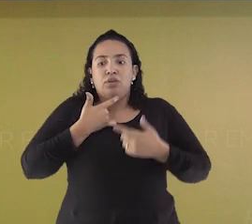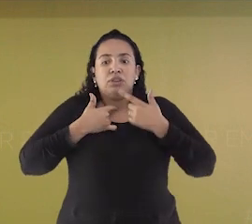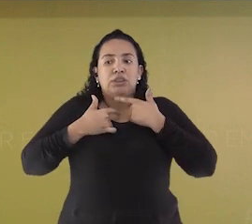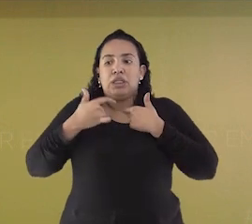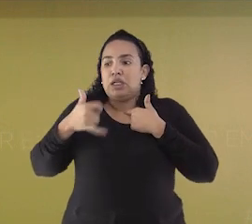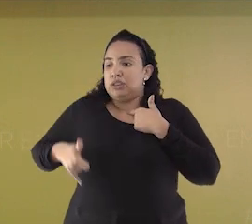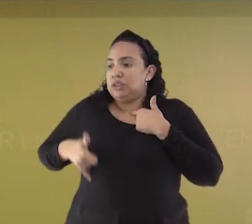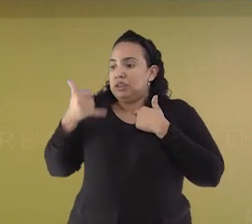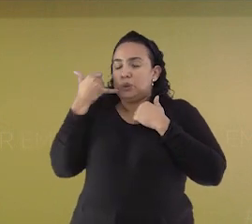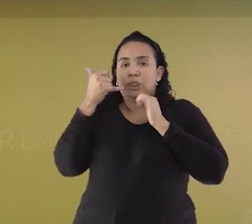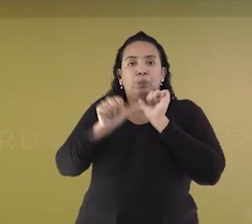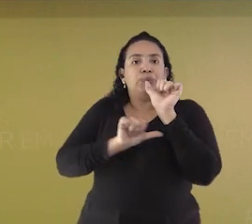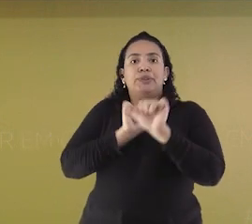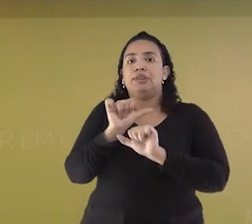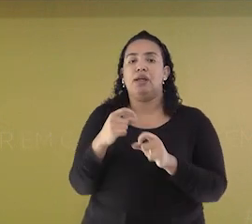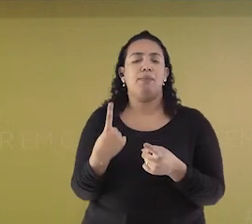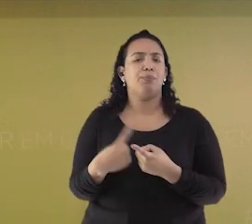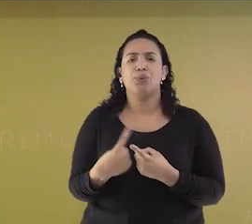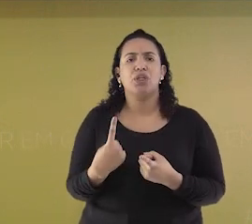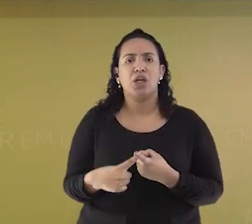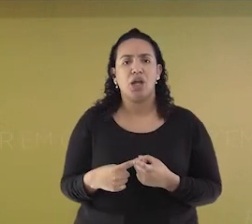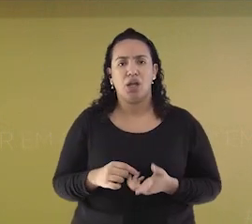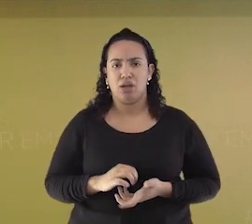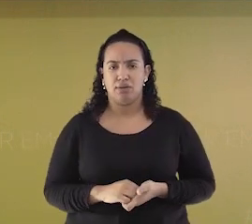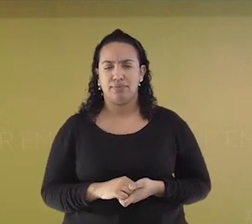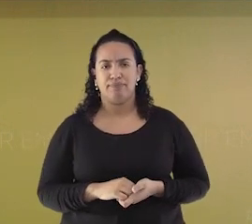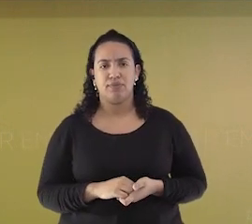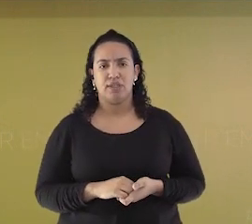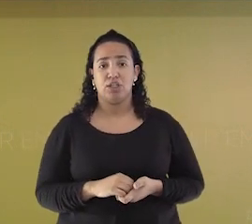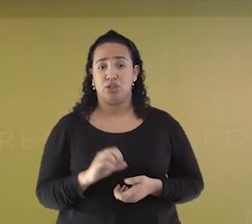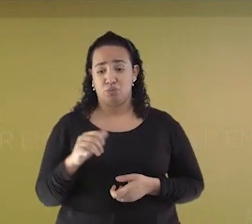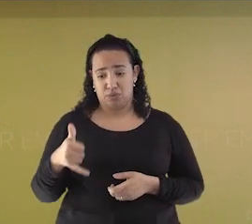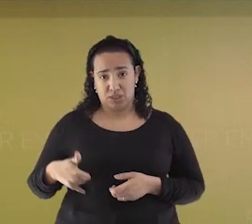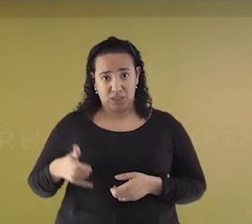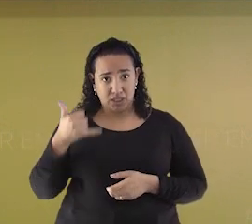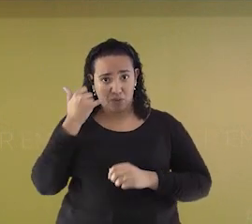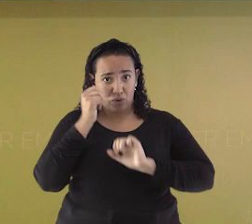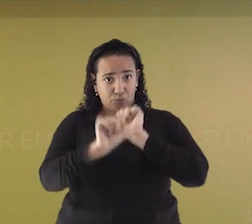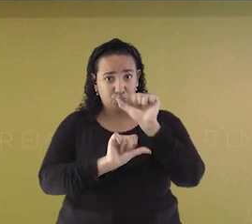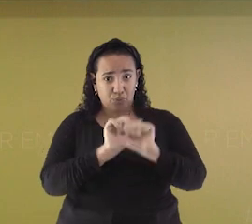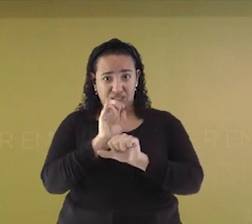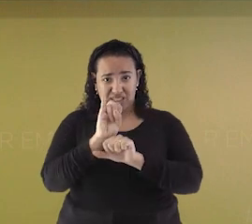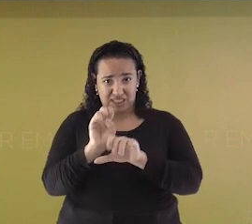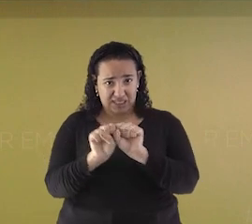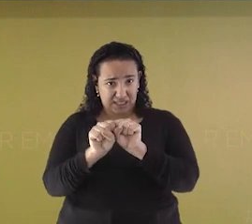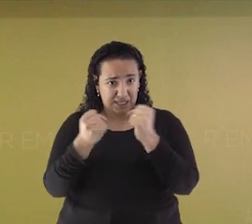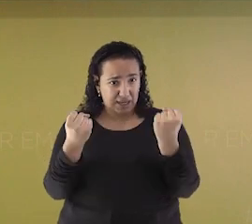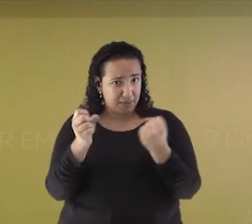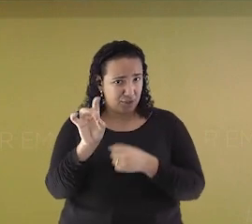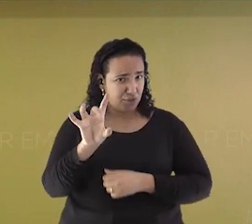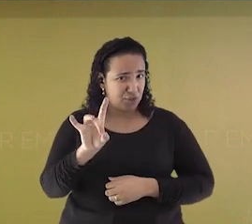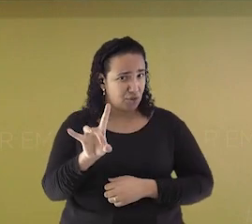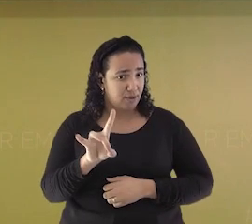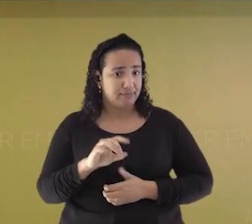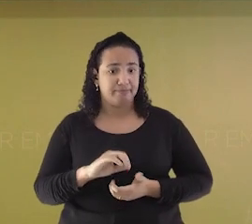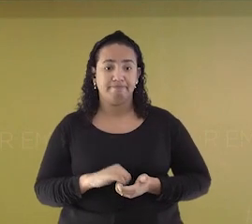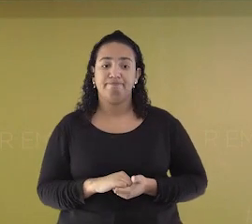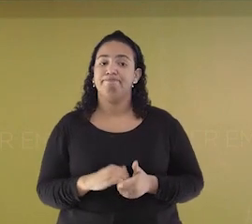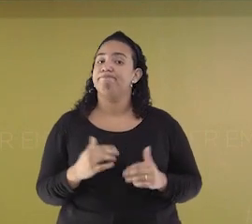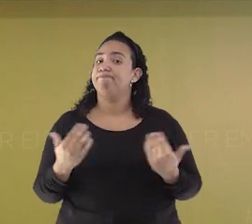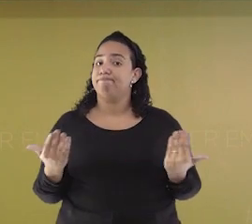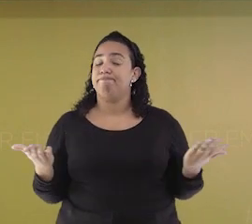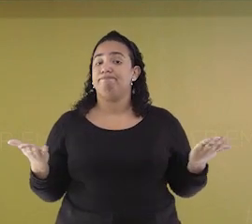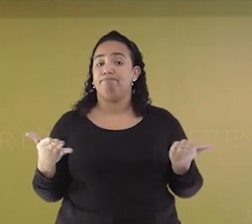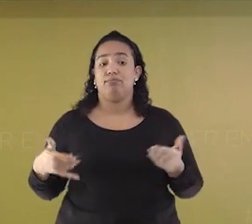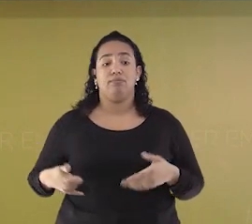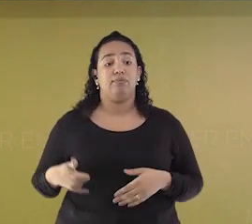aparelho sempre? Será que as pessoas trocam só quando o seu estraga? Na verdade, o celular